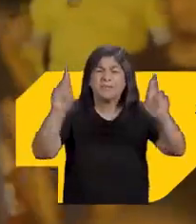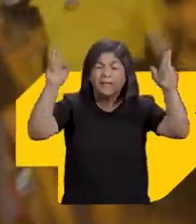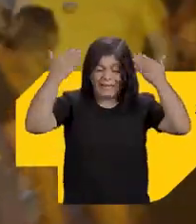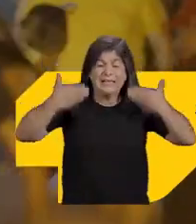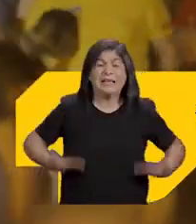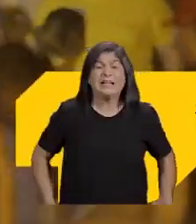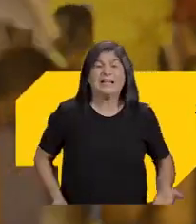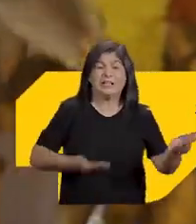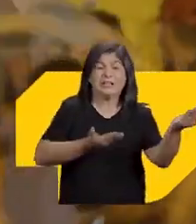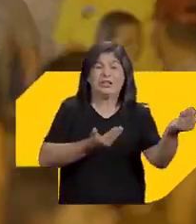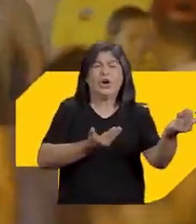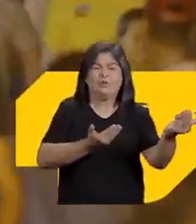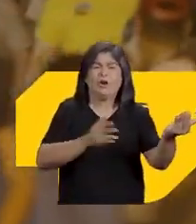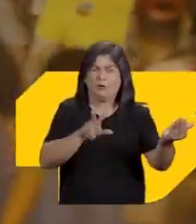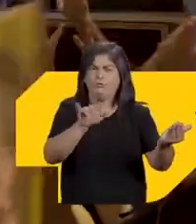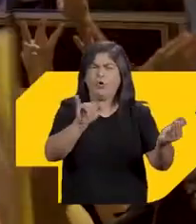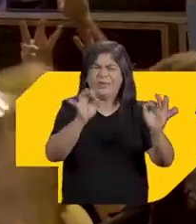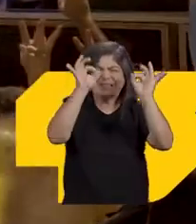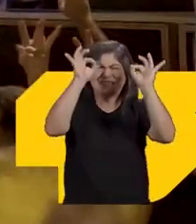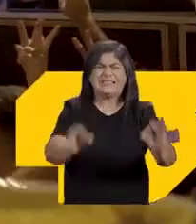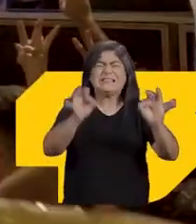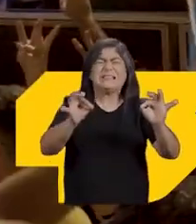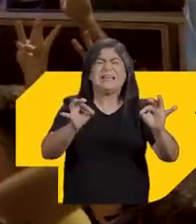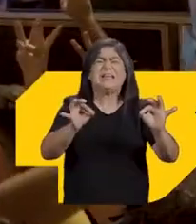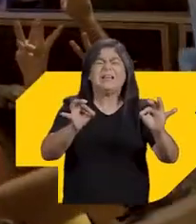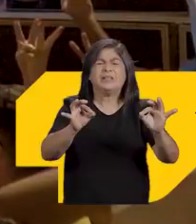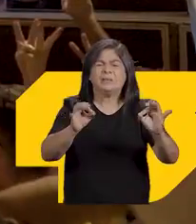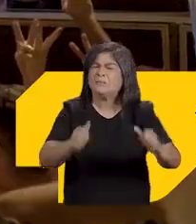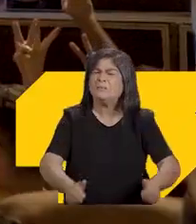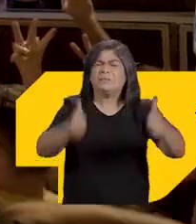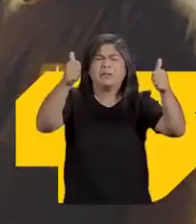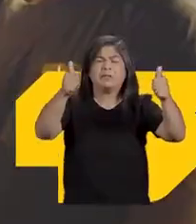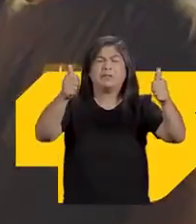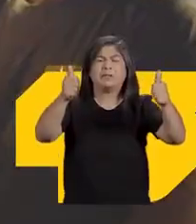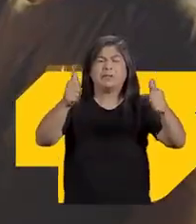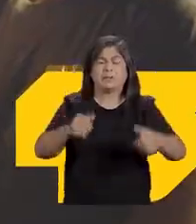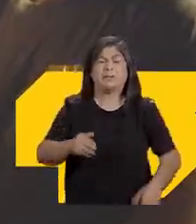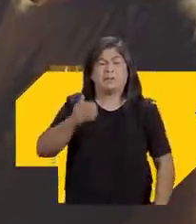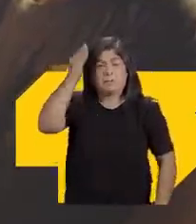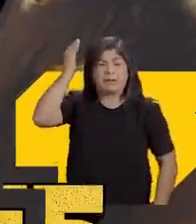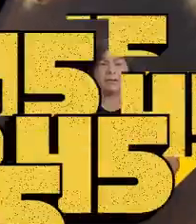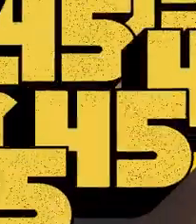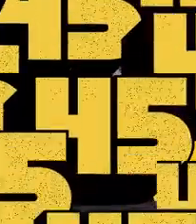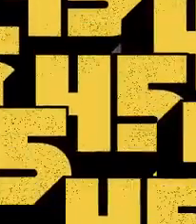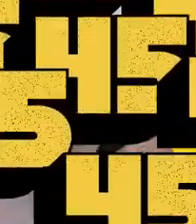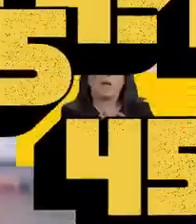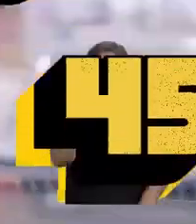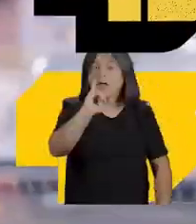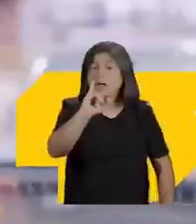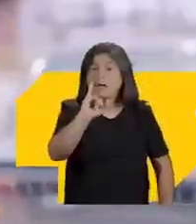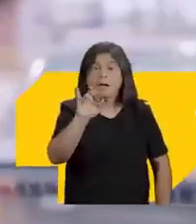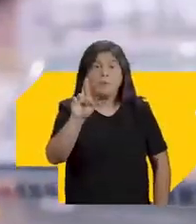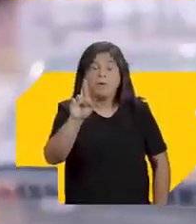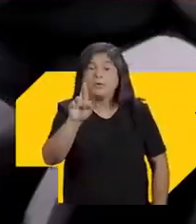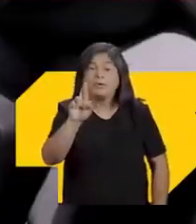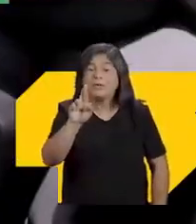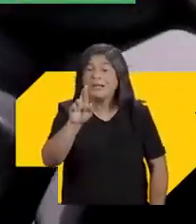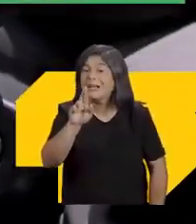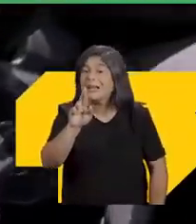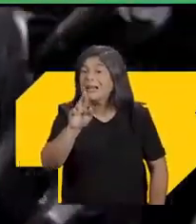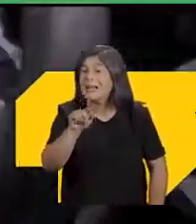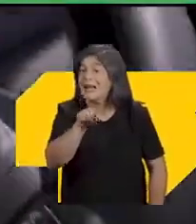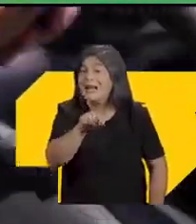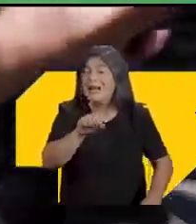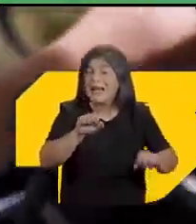energia canalizada neste jovem. E vou sim fazer muito melhor. Pedro vai garantir IPVA zero